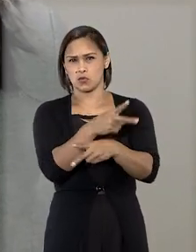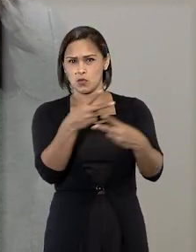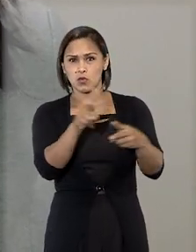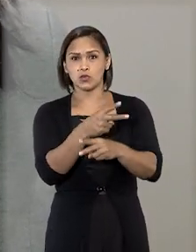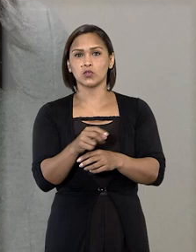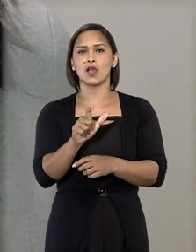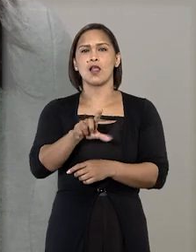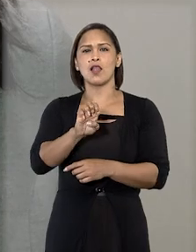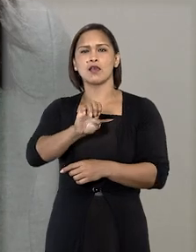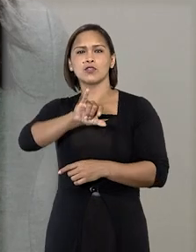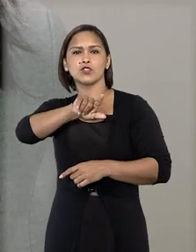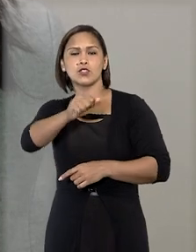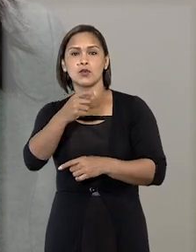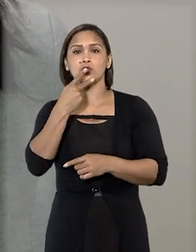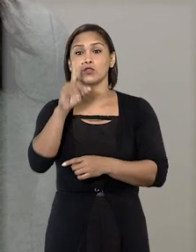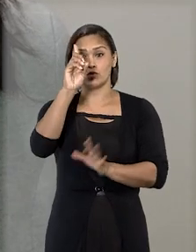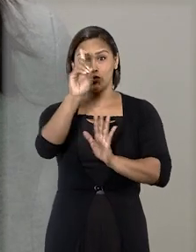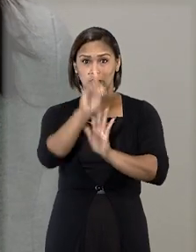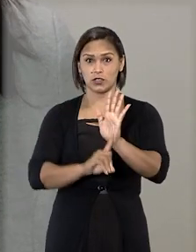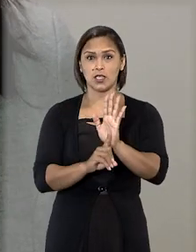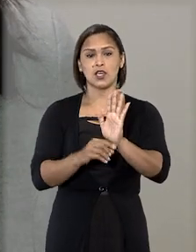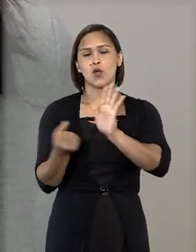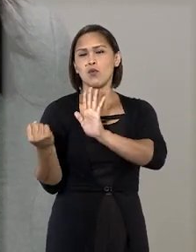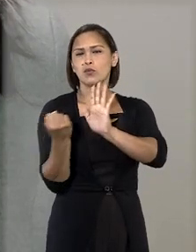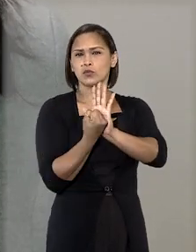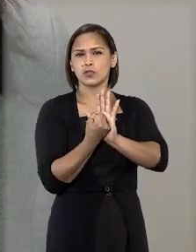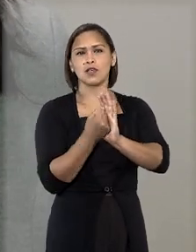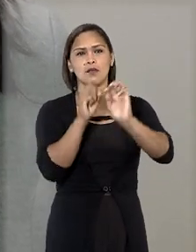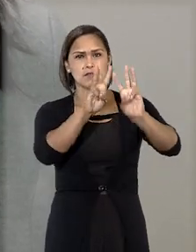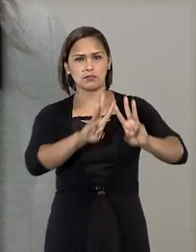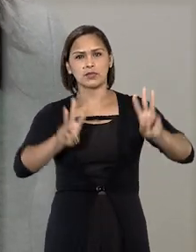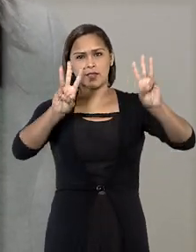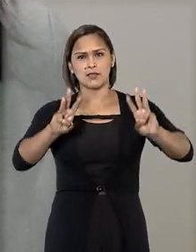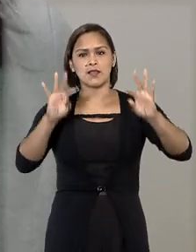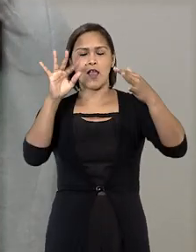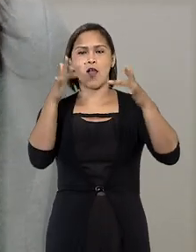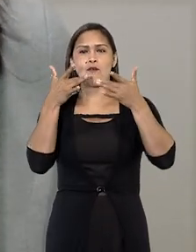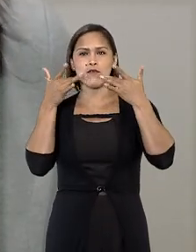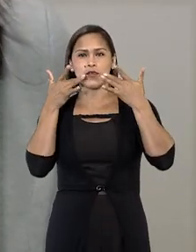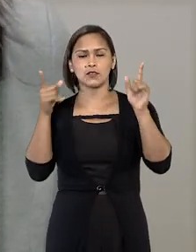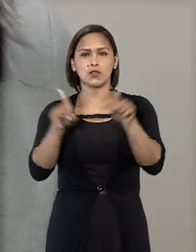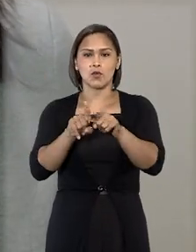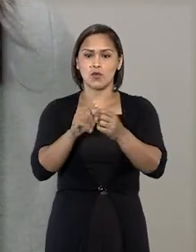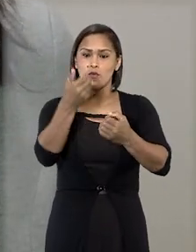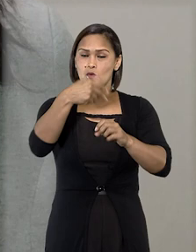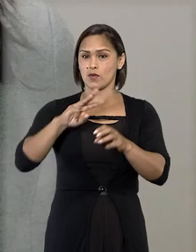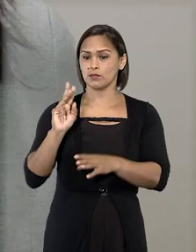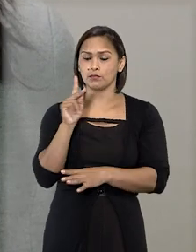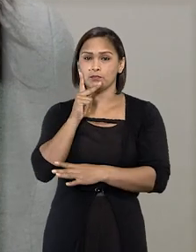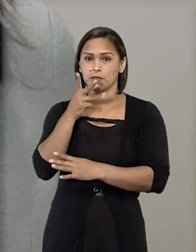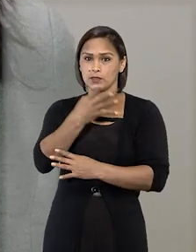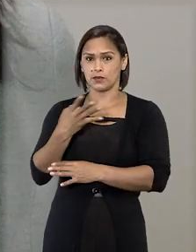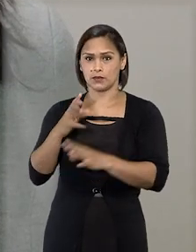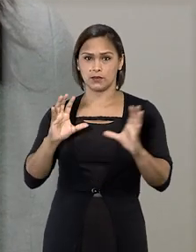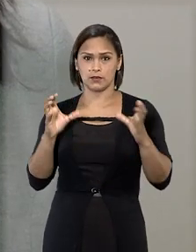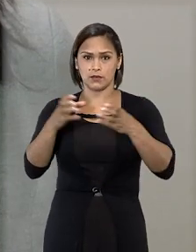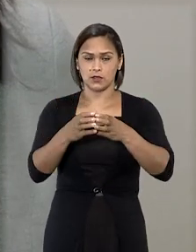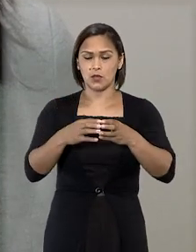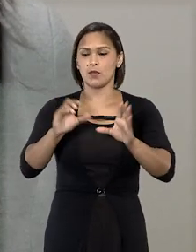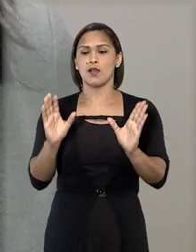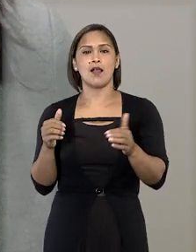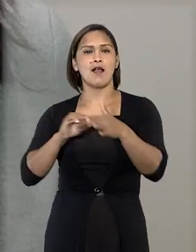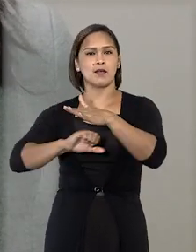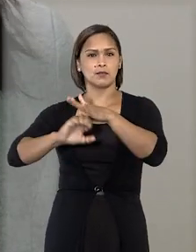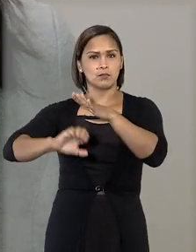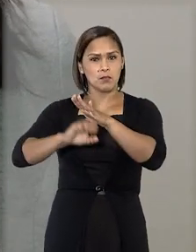Legião Urbana tiveram mantido o direito do uso de marca em apresentações artísticas. Com a decisão da quarta turma, a empresa Legião Urbana